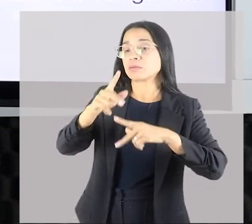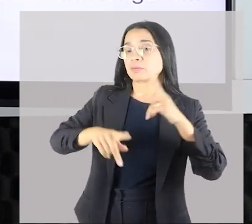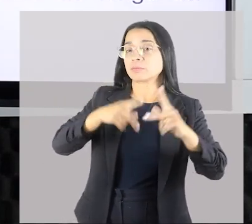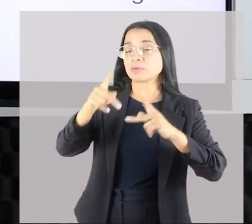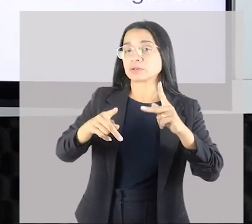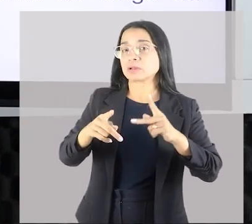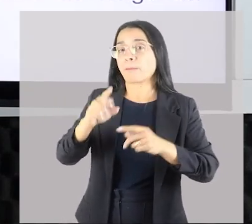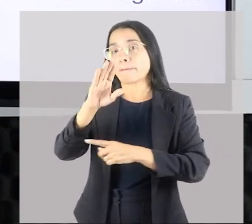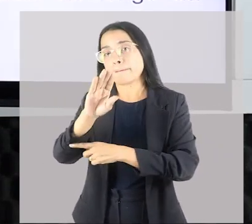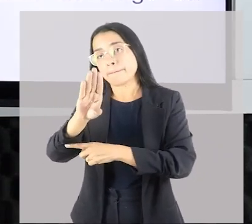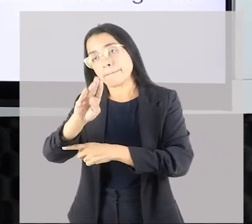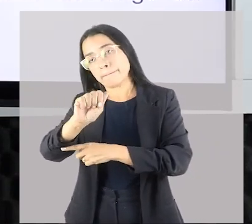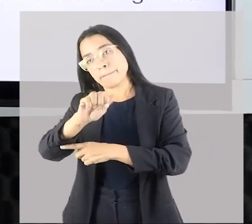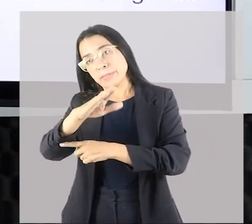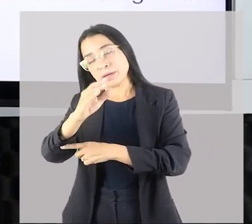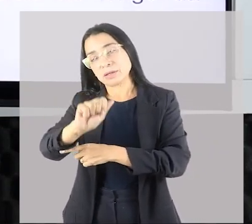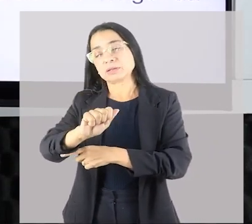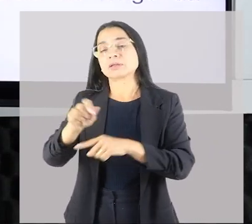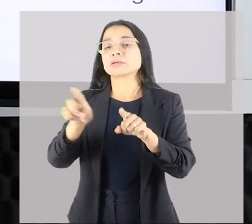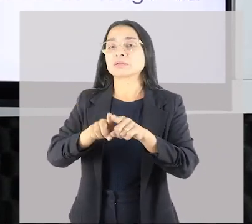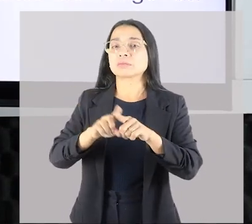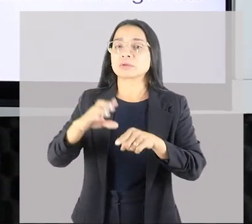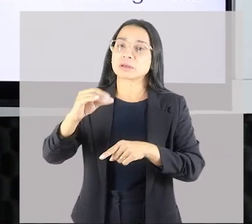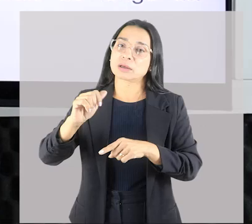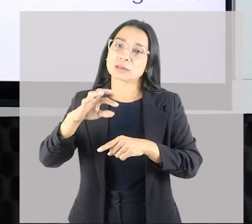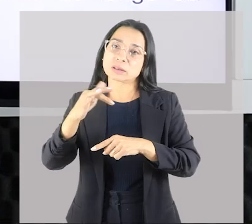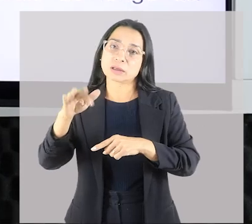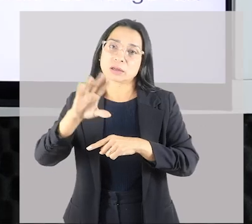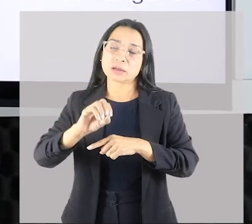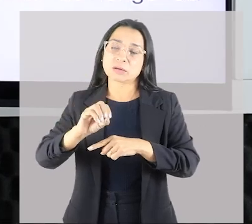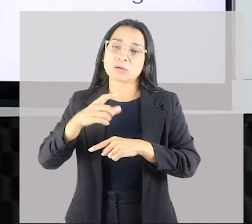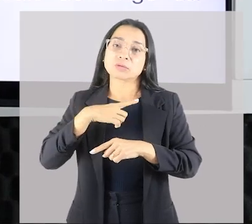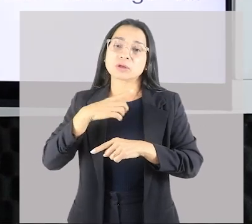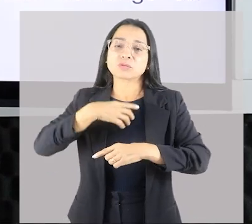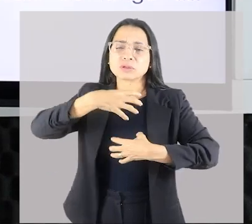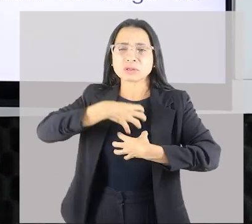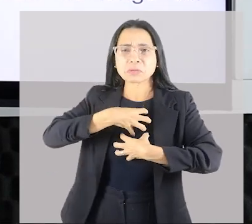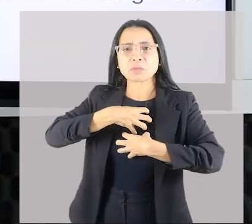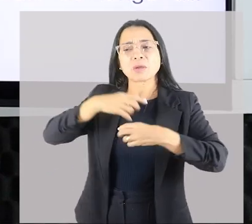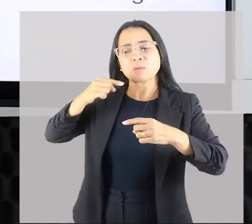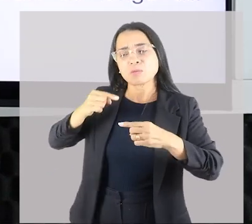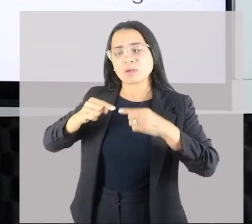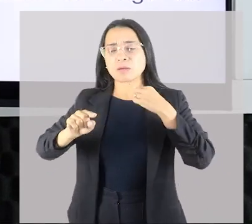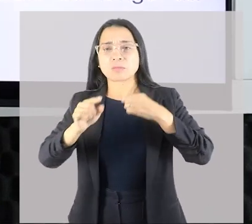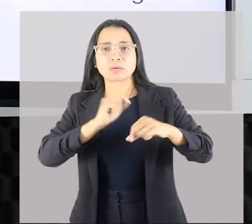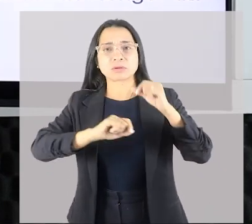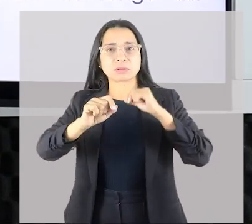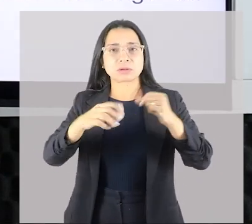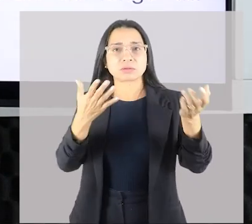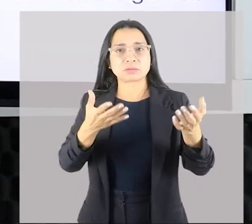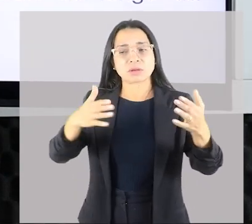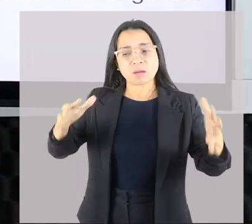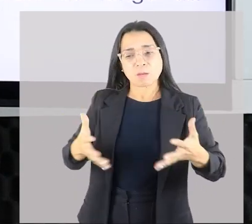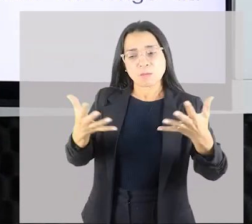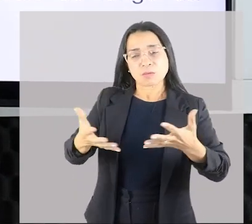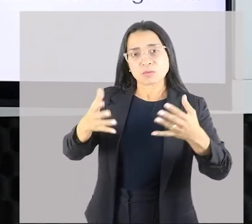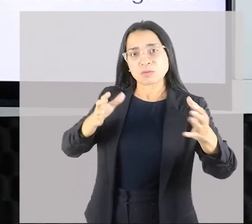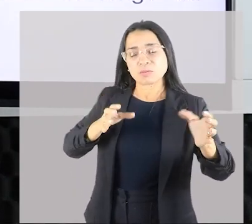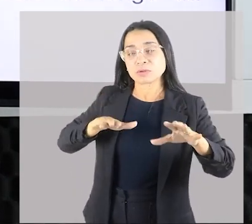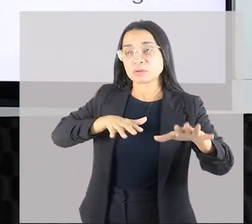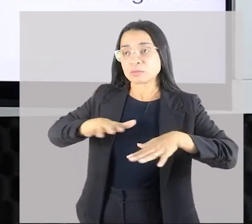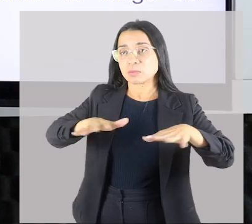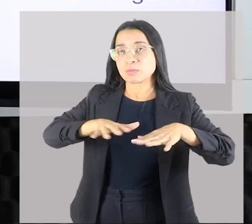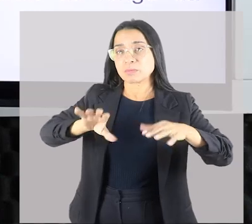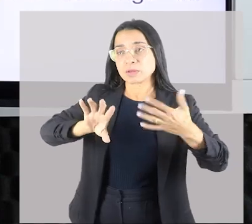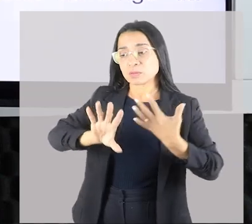catalã. Então, existe um sentimento de rivalidade muito grande, beleza? Que motiva esses movimentos